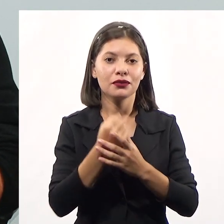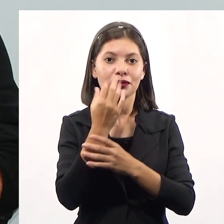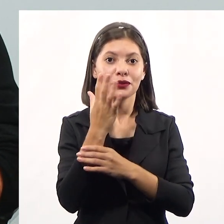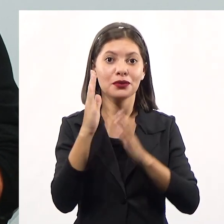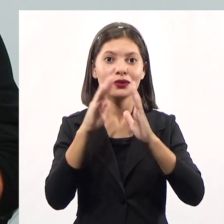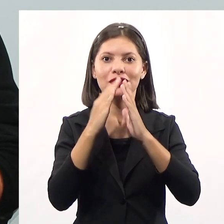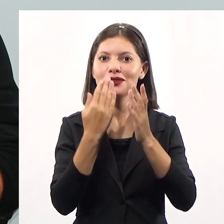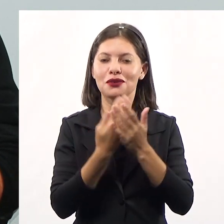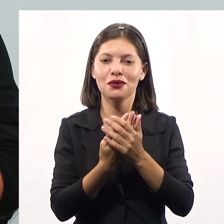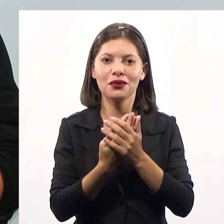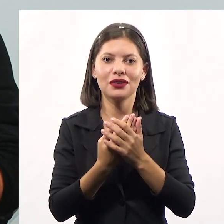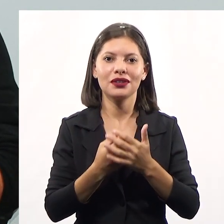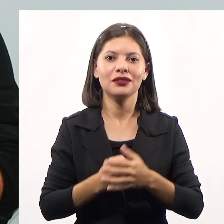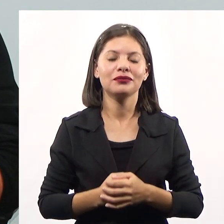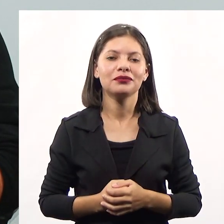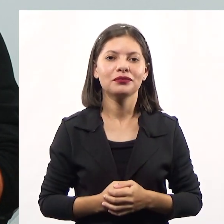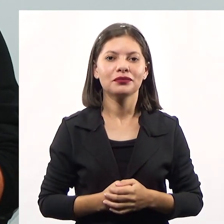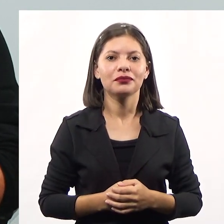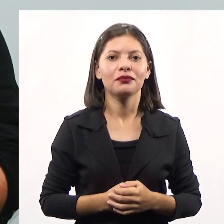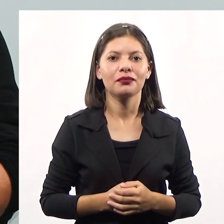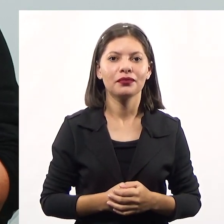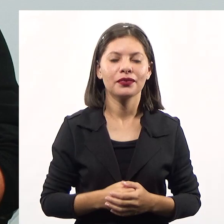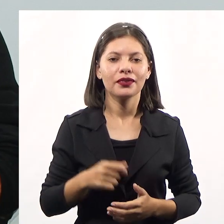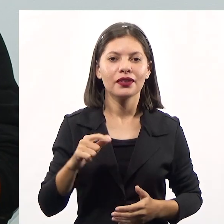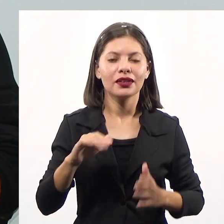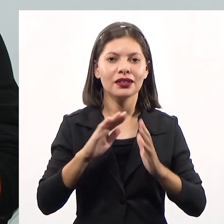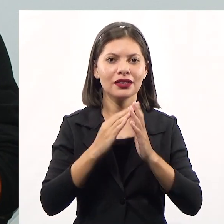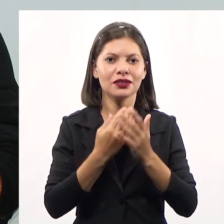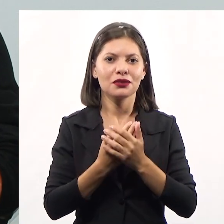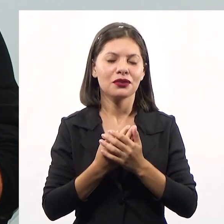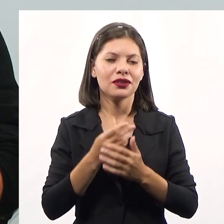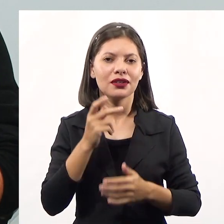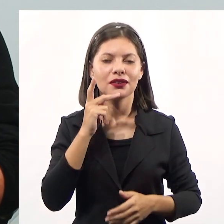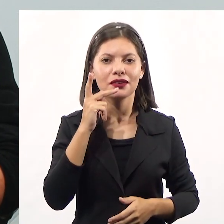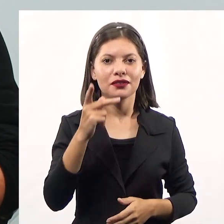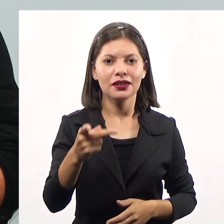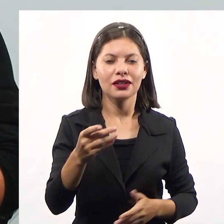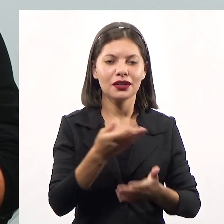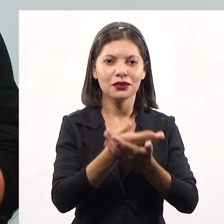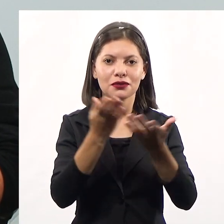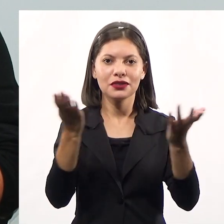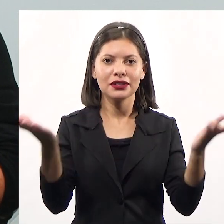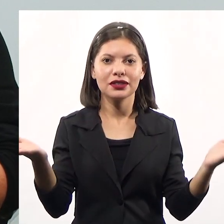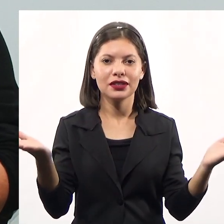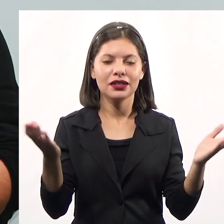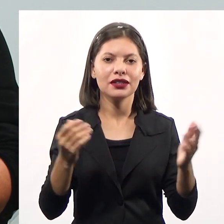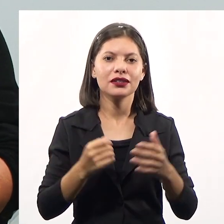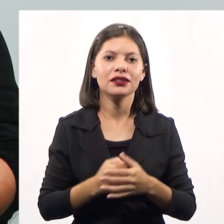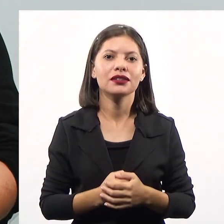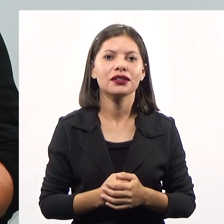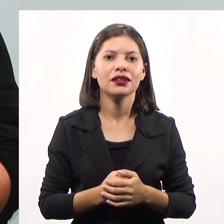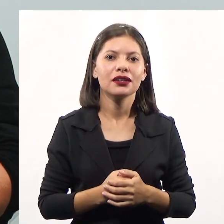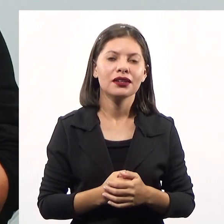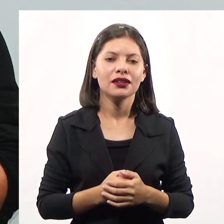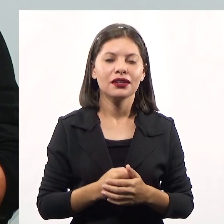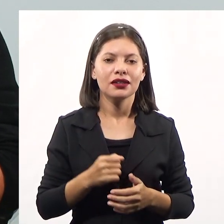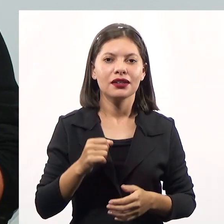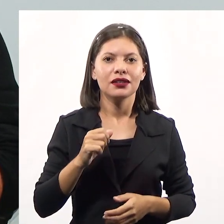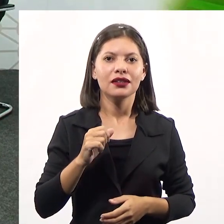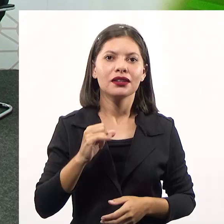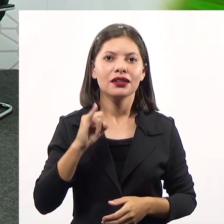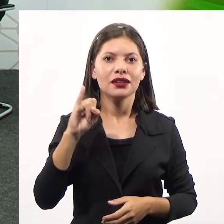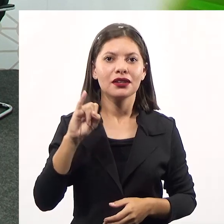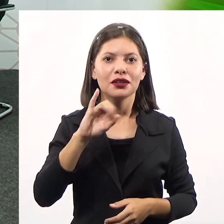a sua própria escola, que foi o Liceu. E é sobre essa escola que eu gostaria de falar com vocês. Eu trouxe aqui algumas